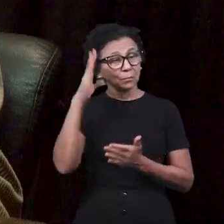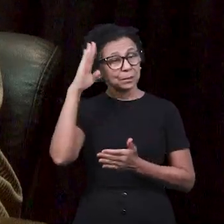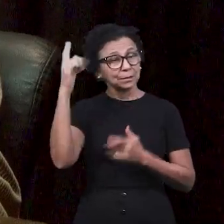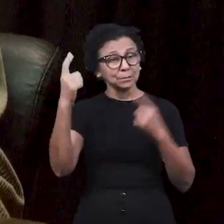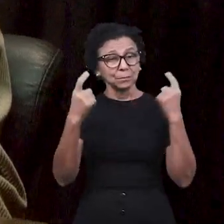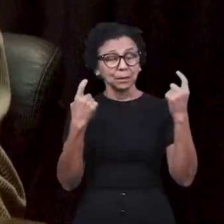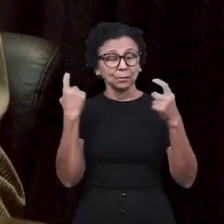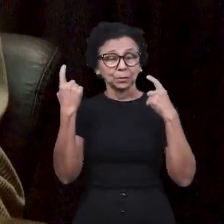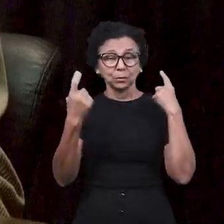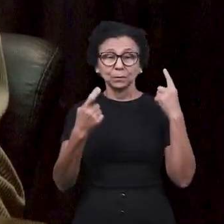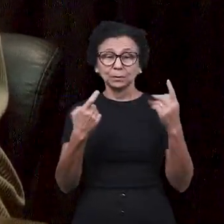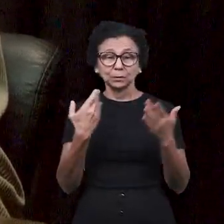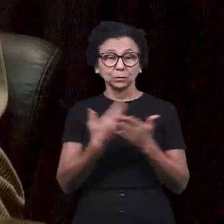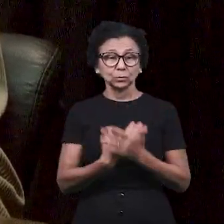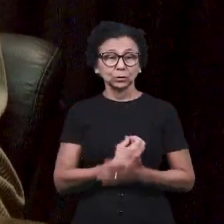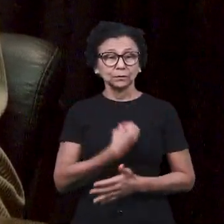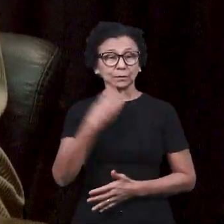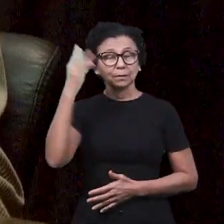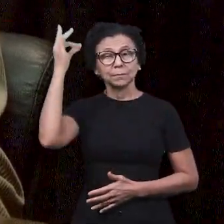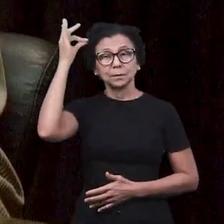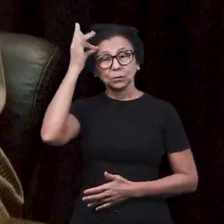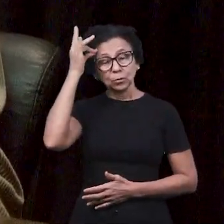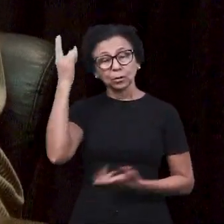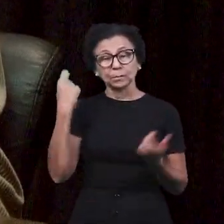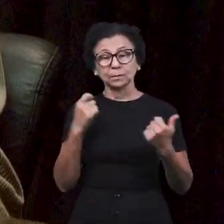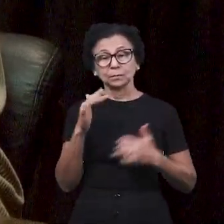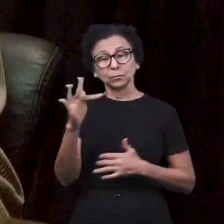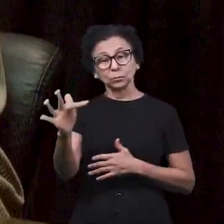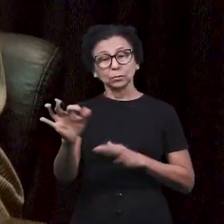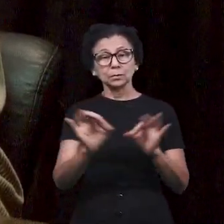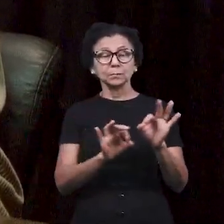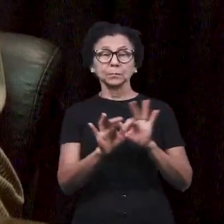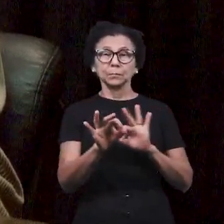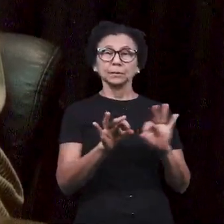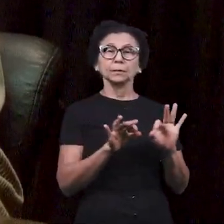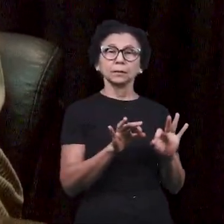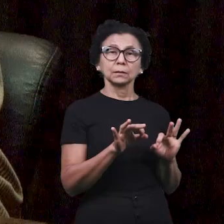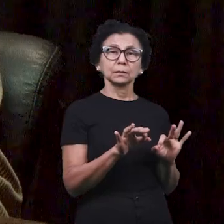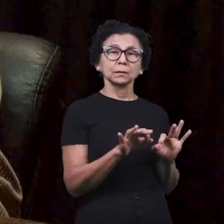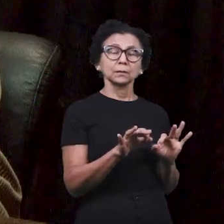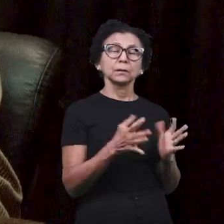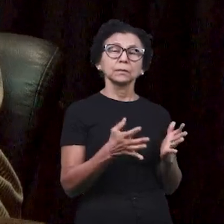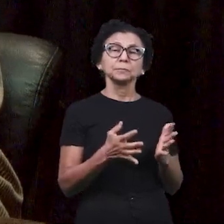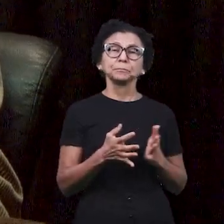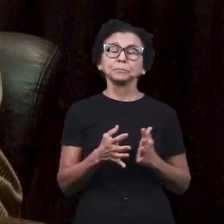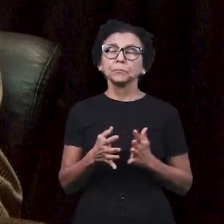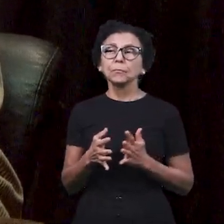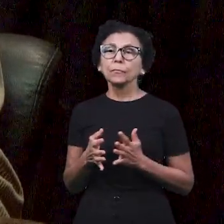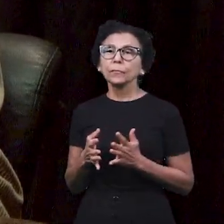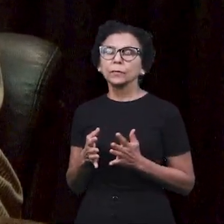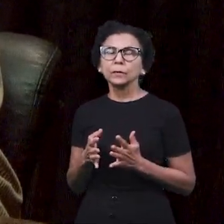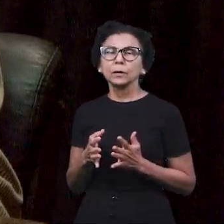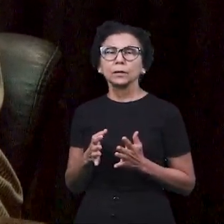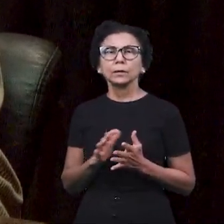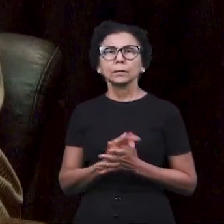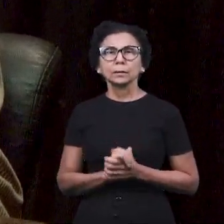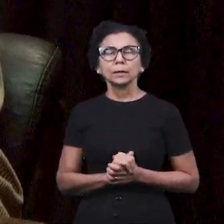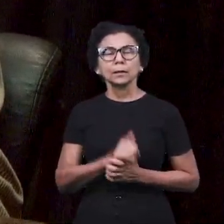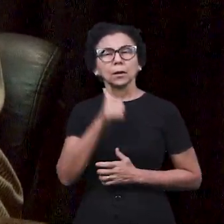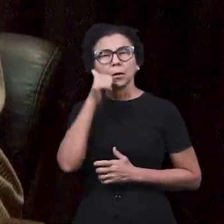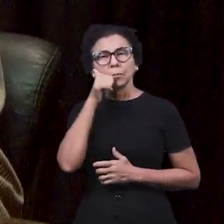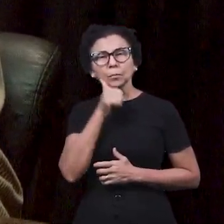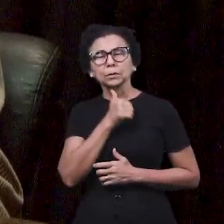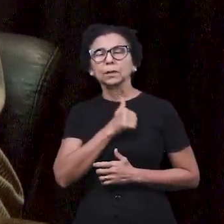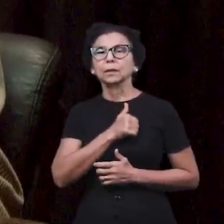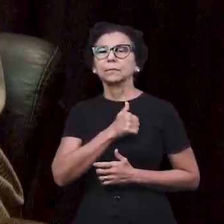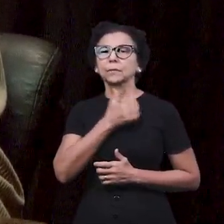é o estudo e a vida espiritual, porque ele tem que se preparar. Glória a Deus. A vida futura do homem e